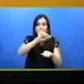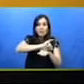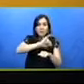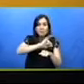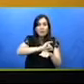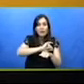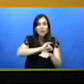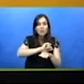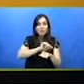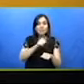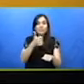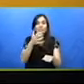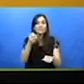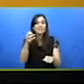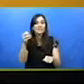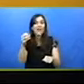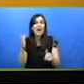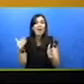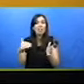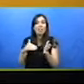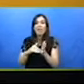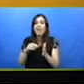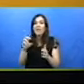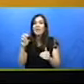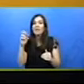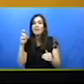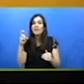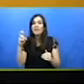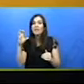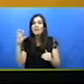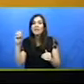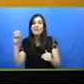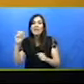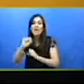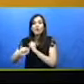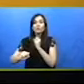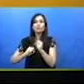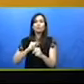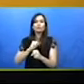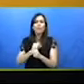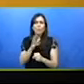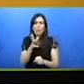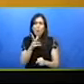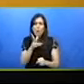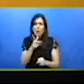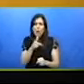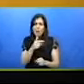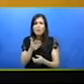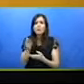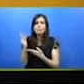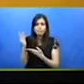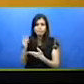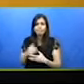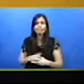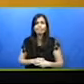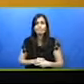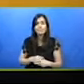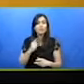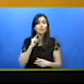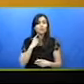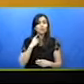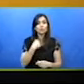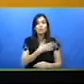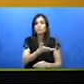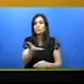100 a 500 anos. Olha como demora para decompor quando nós sujamos esses lugares,